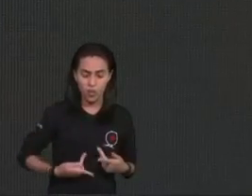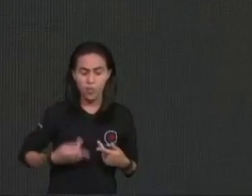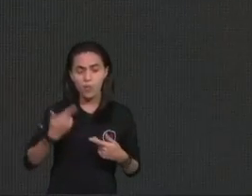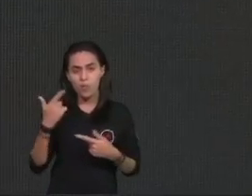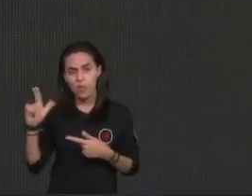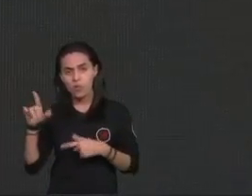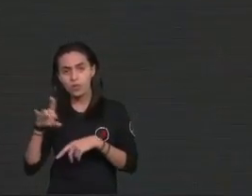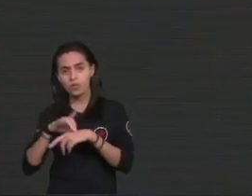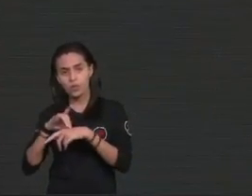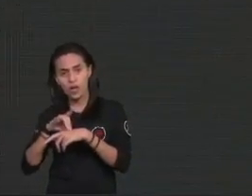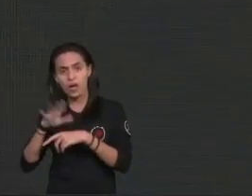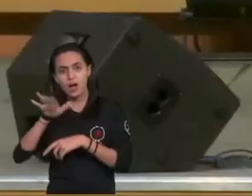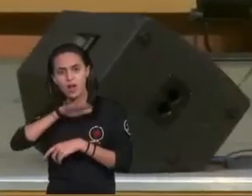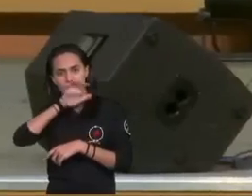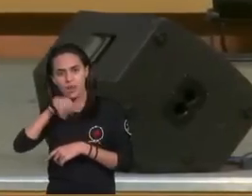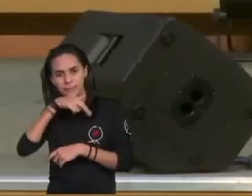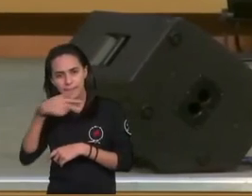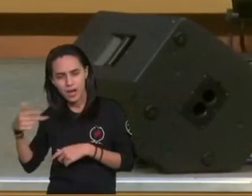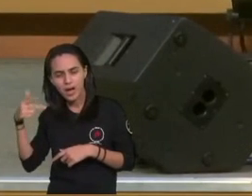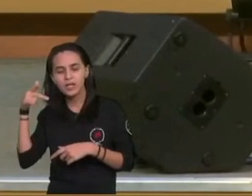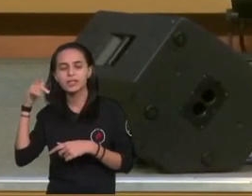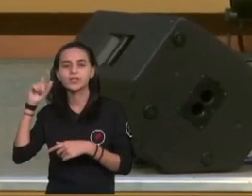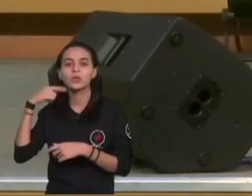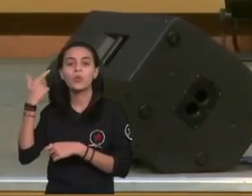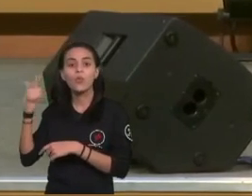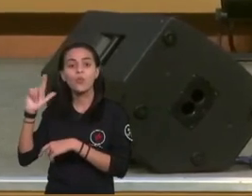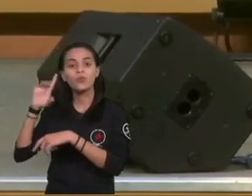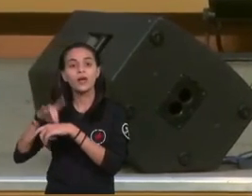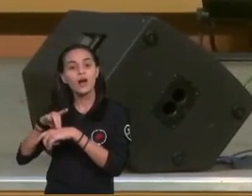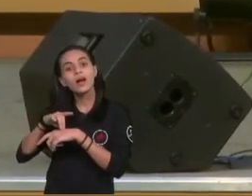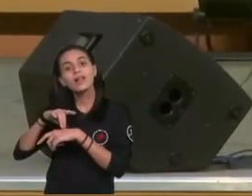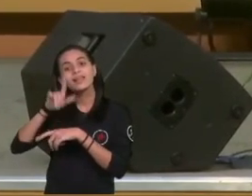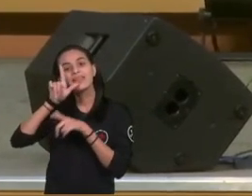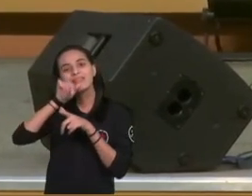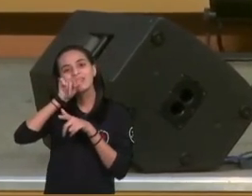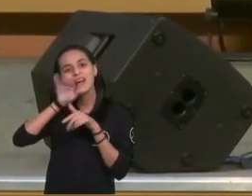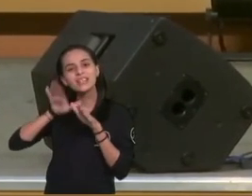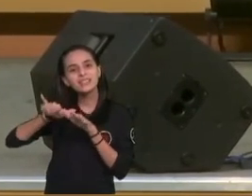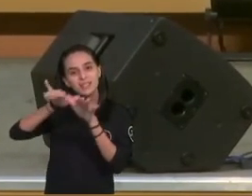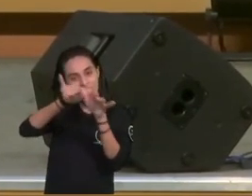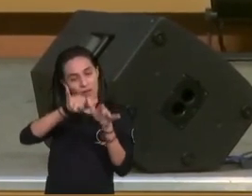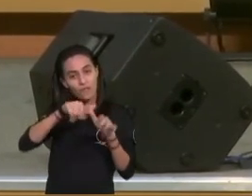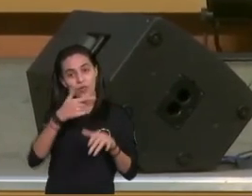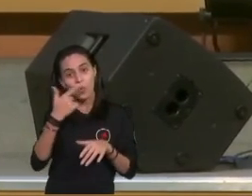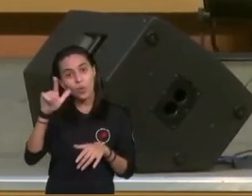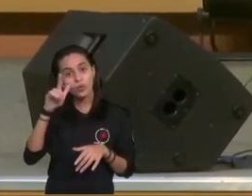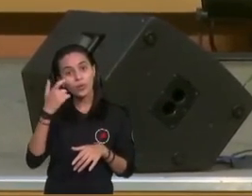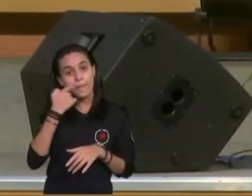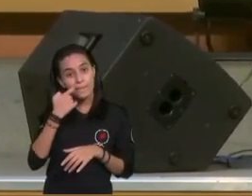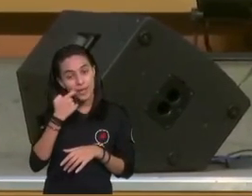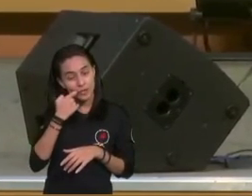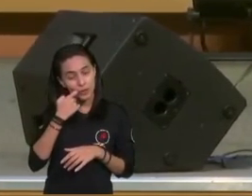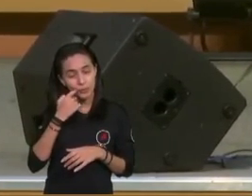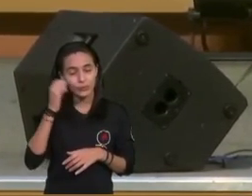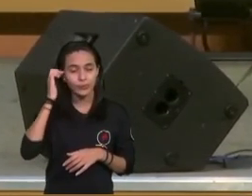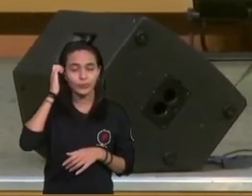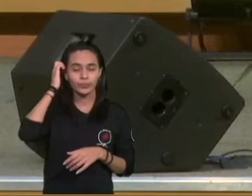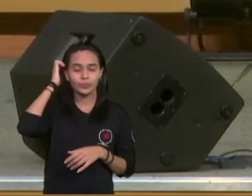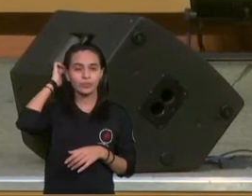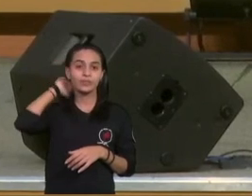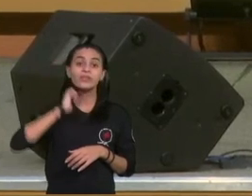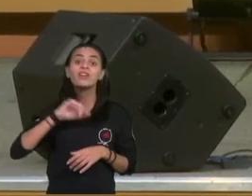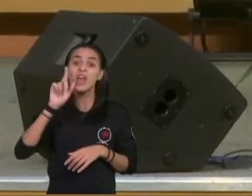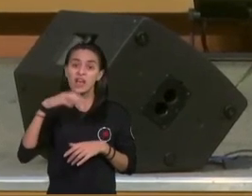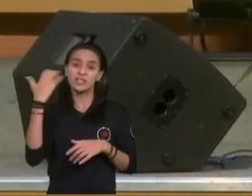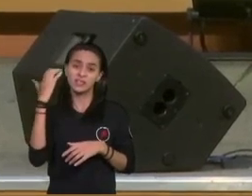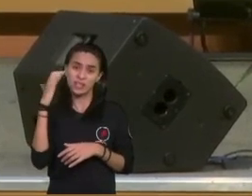outra carne dos animais outra carne das aves e outra carne dos peixes isso aqui